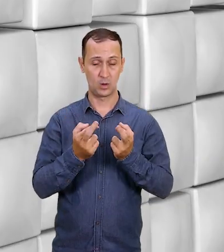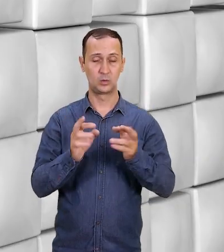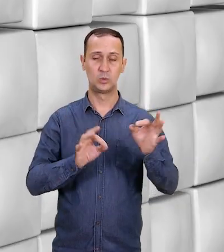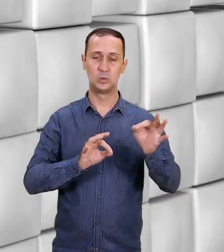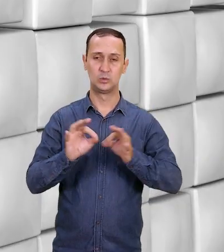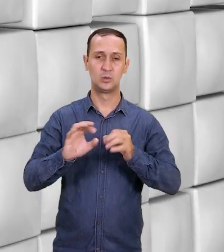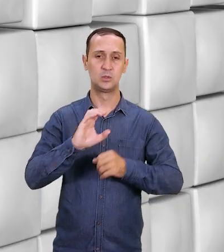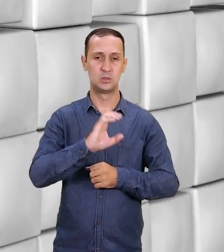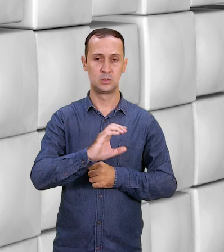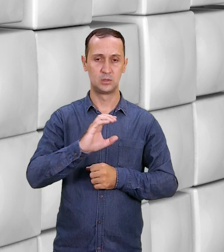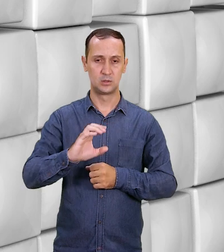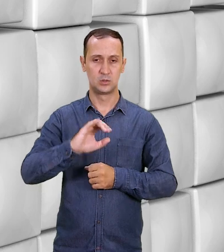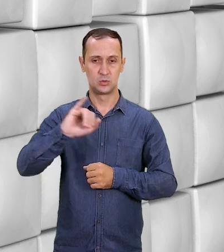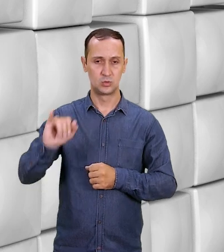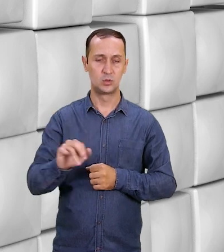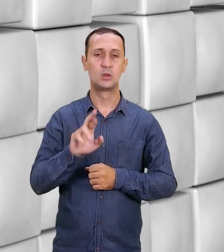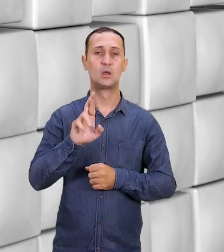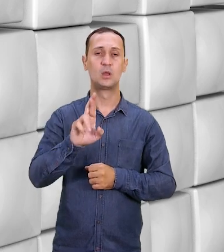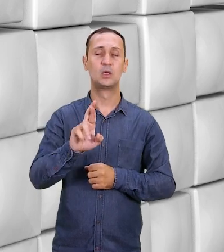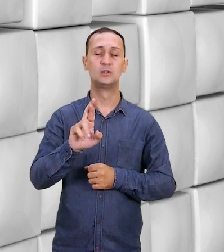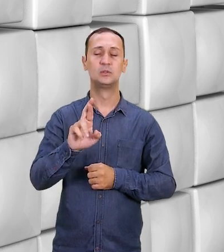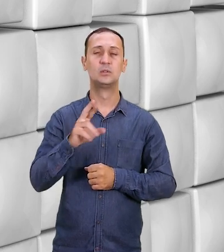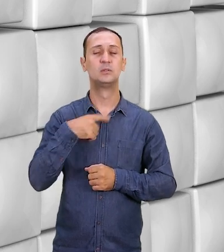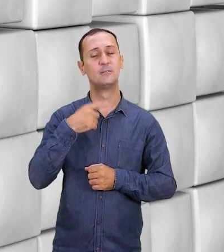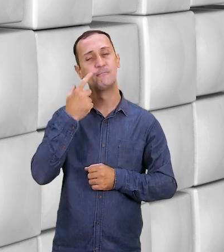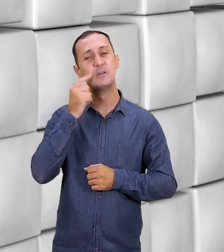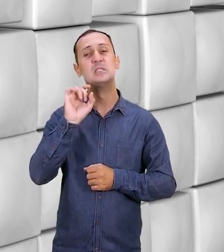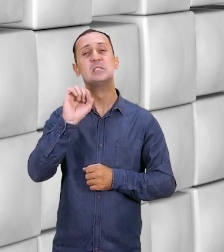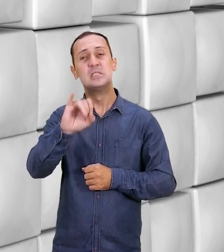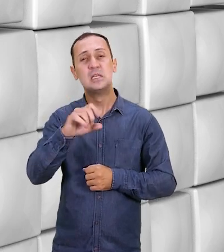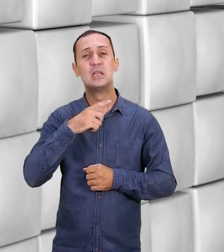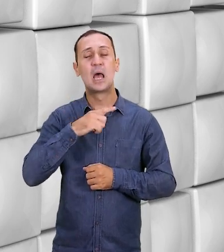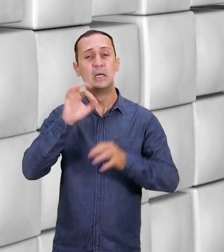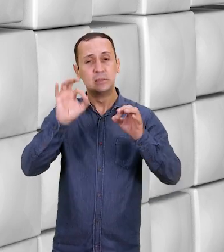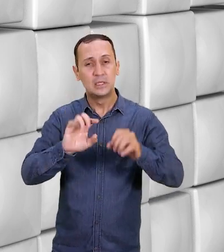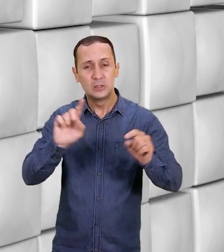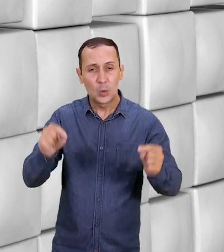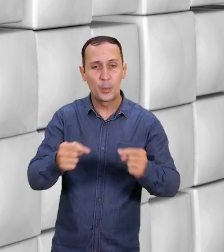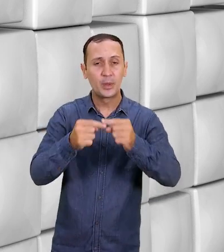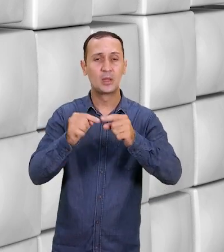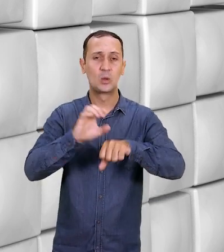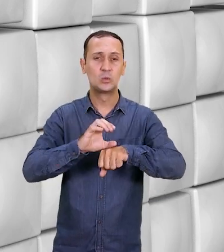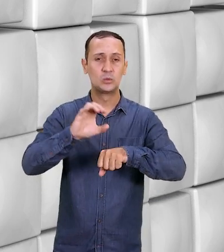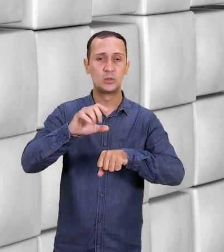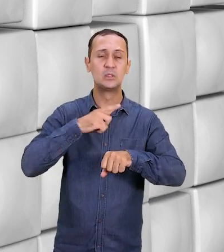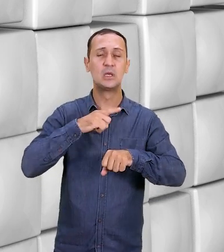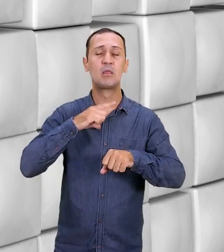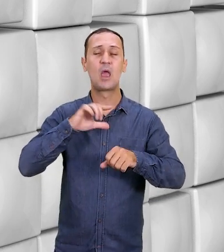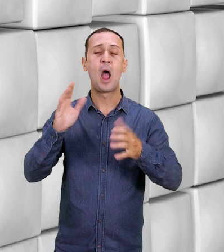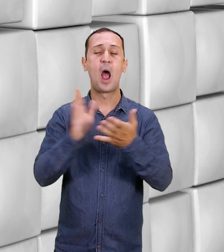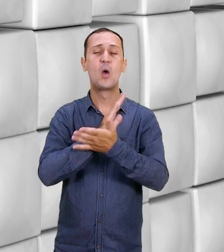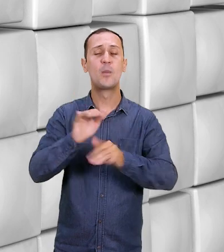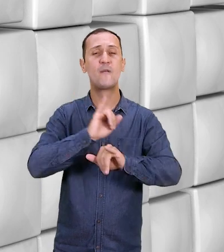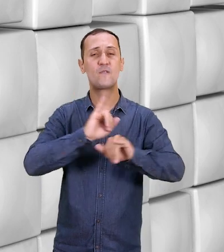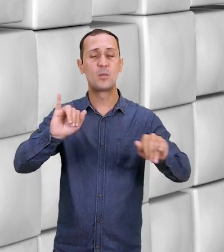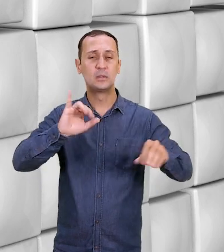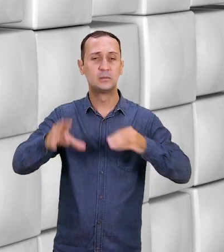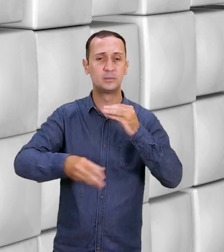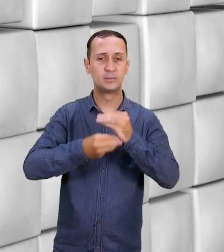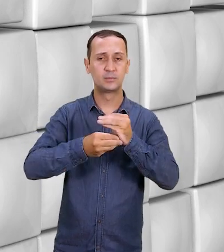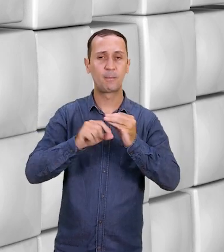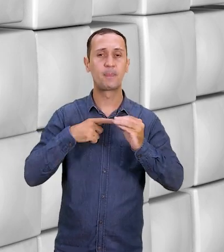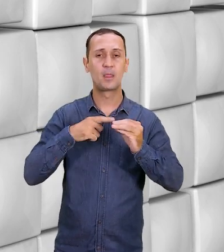ordinária, a CCJR debate a constitucionalidade de matéria que pede a inclusão de